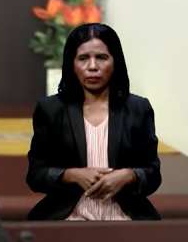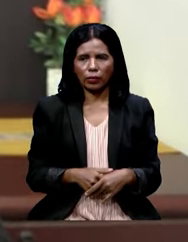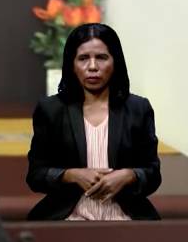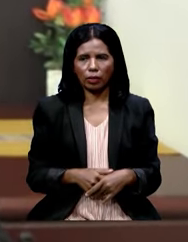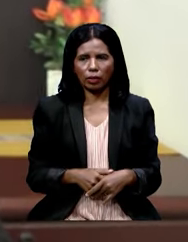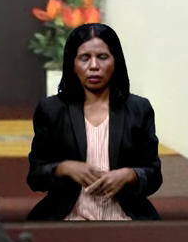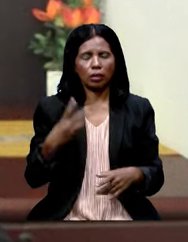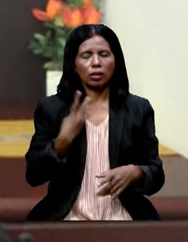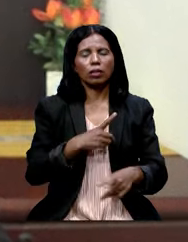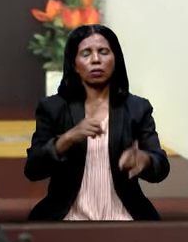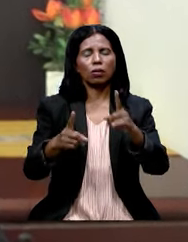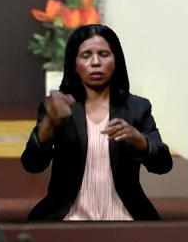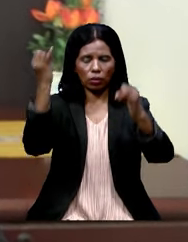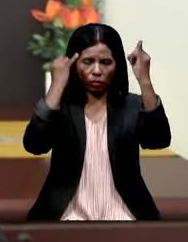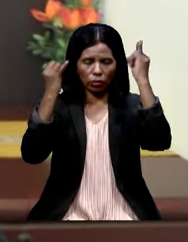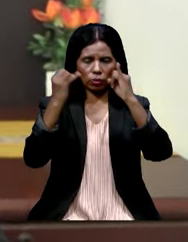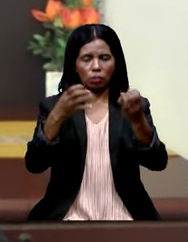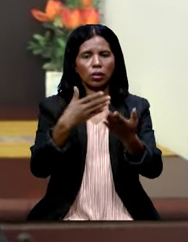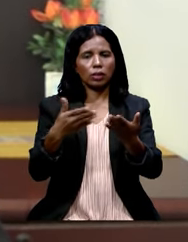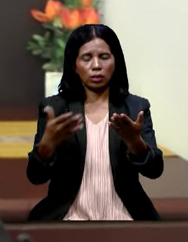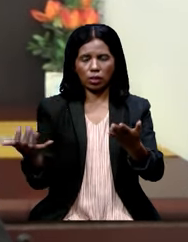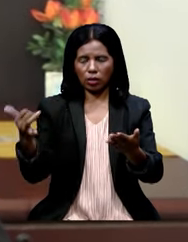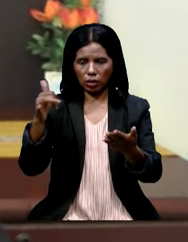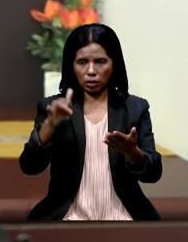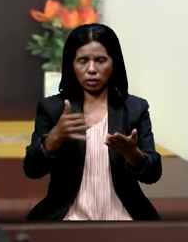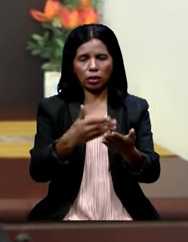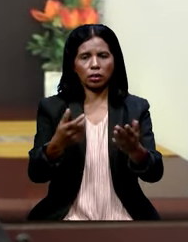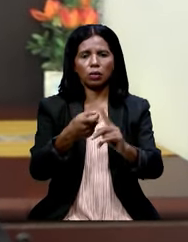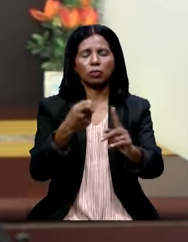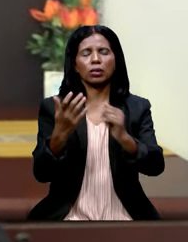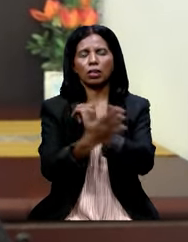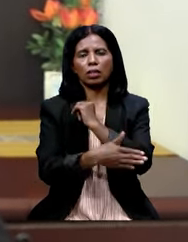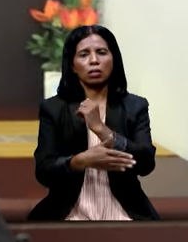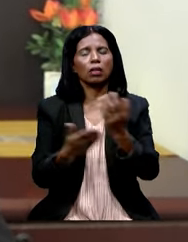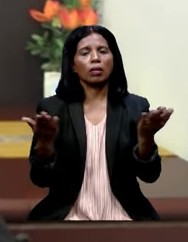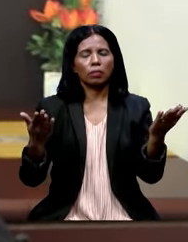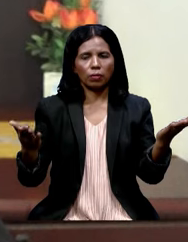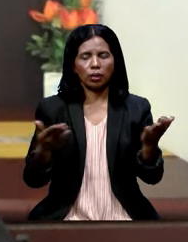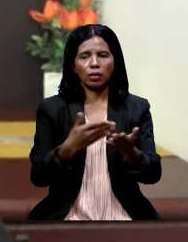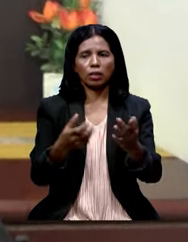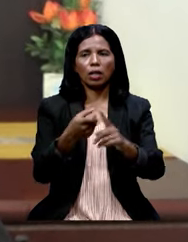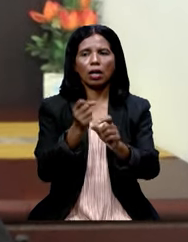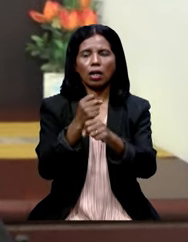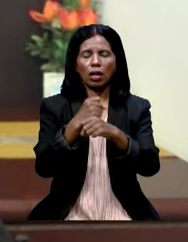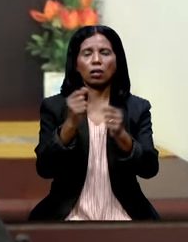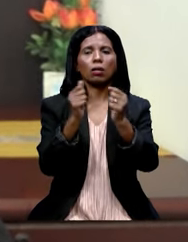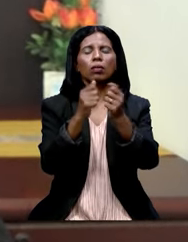Retulagem, tá colher com a Nabá informação para produto. Produto nesse na São Origem da Nebê, produto ne halo ou